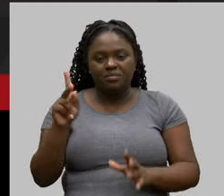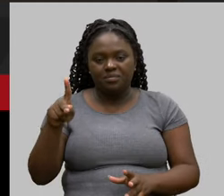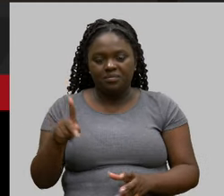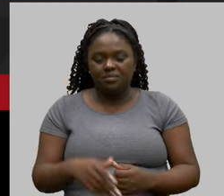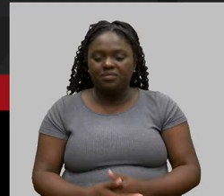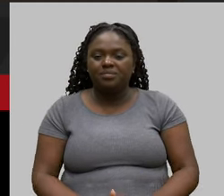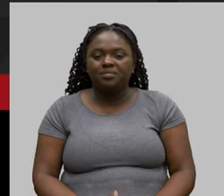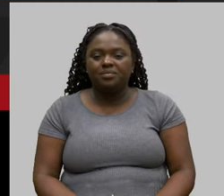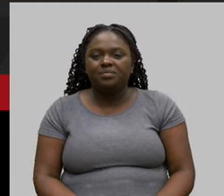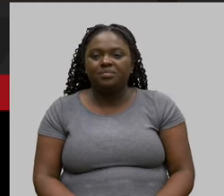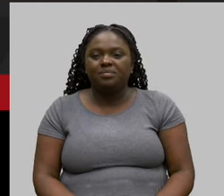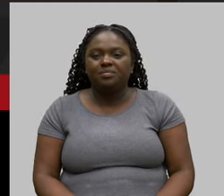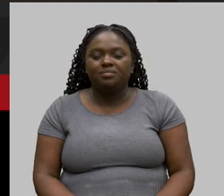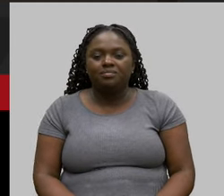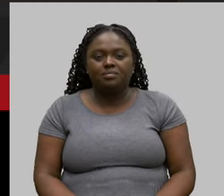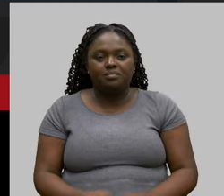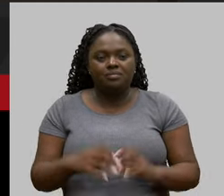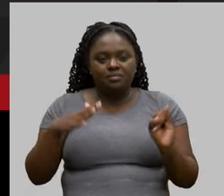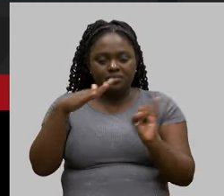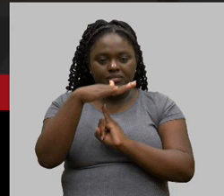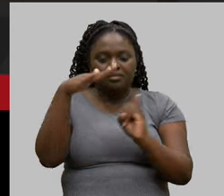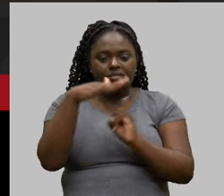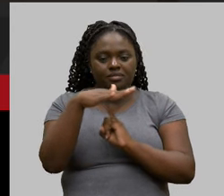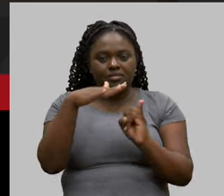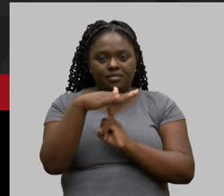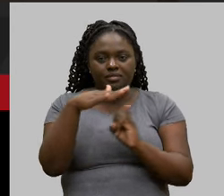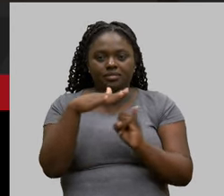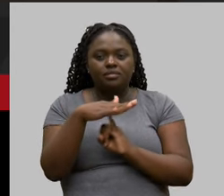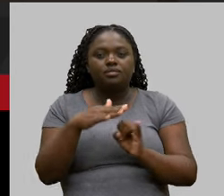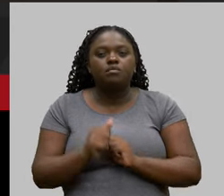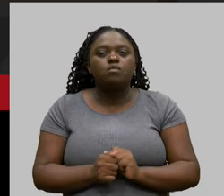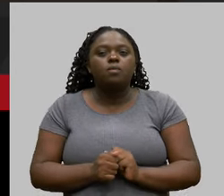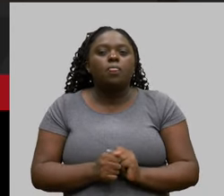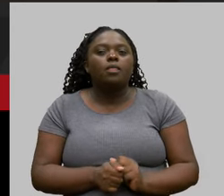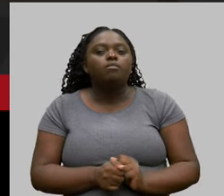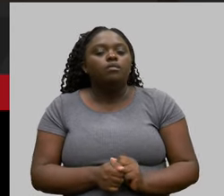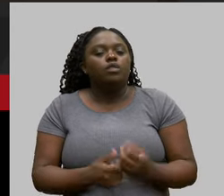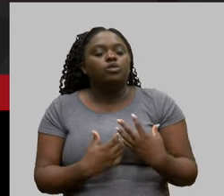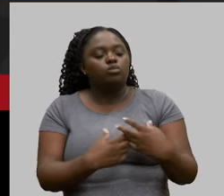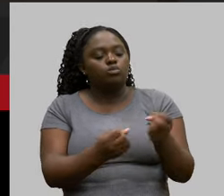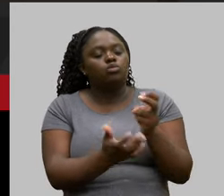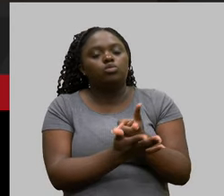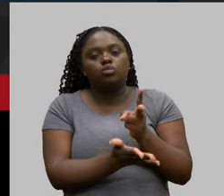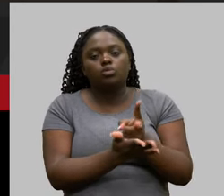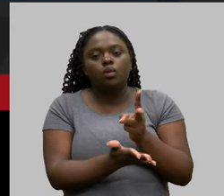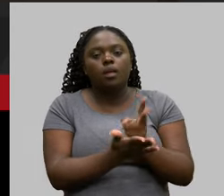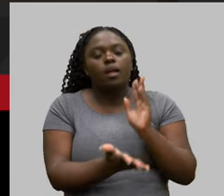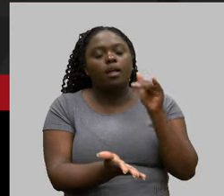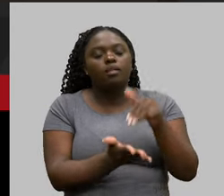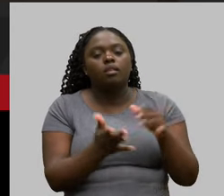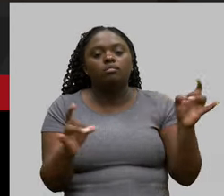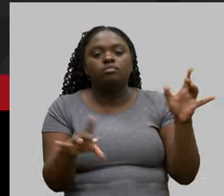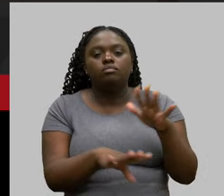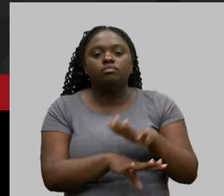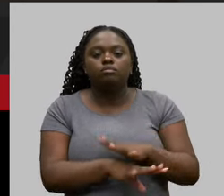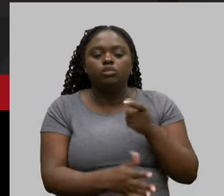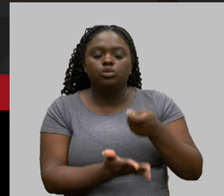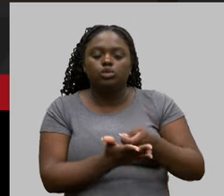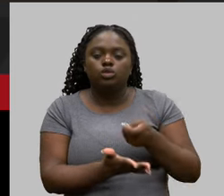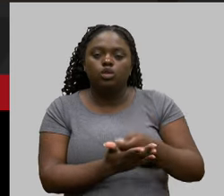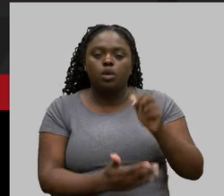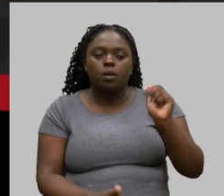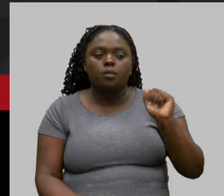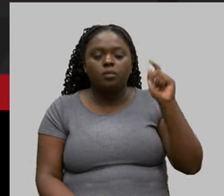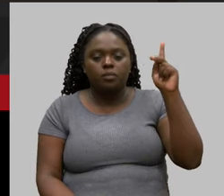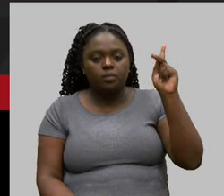instituição do abono de permanência equivalente ao valor da contribuição previdenciária do servidor até completar as exigências para aposentadoria compulsória